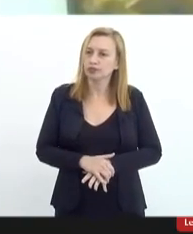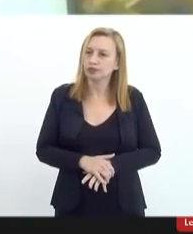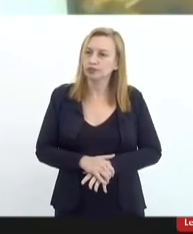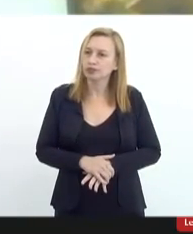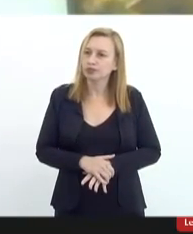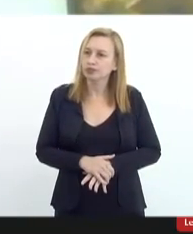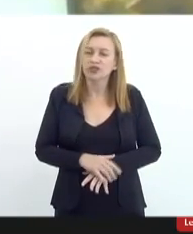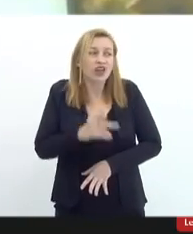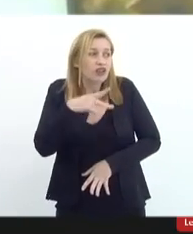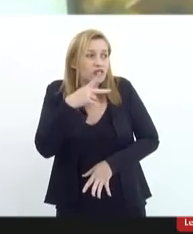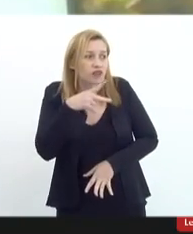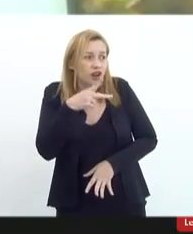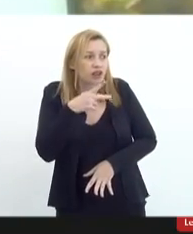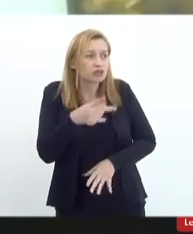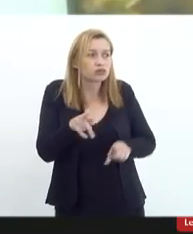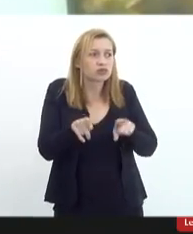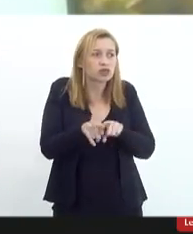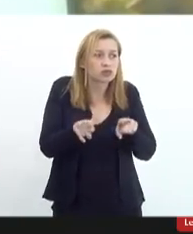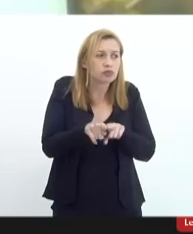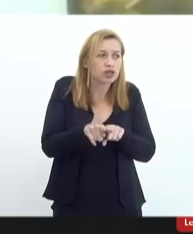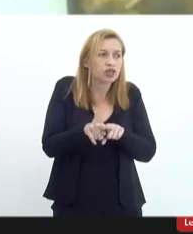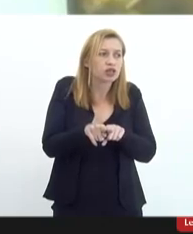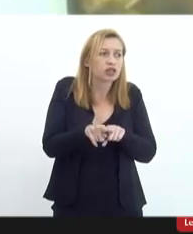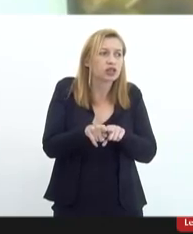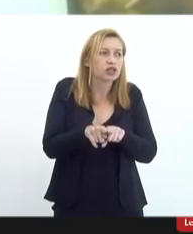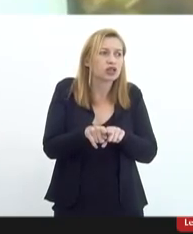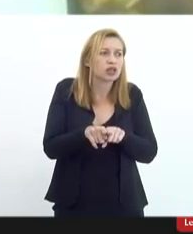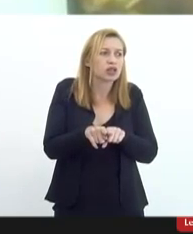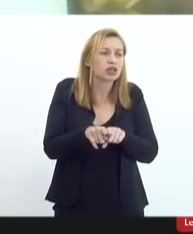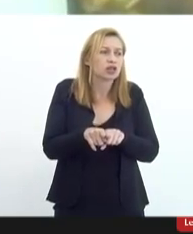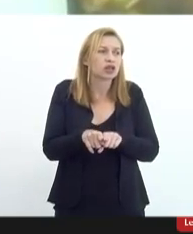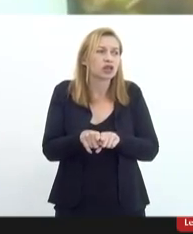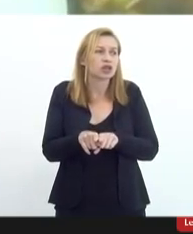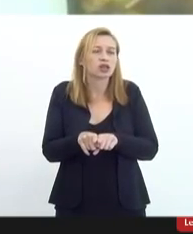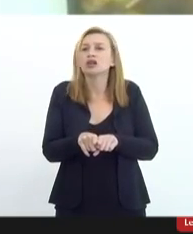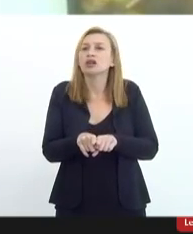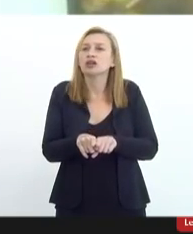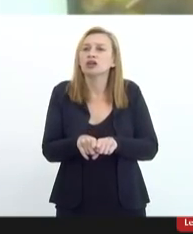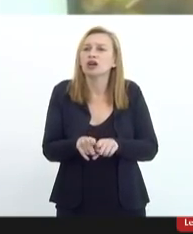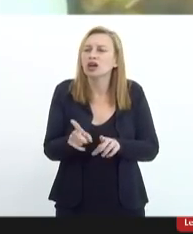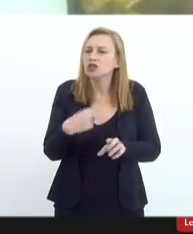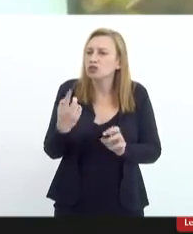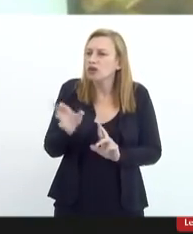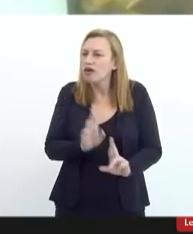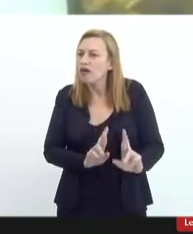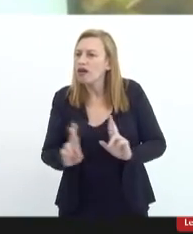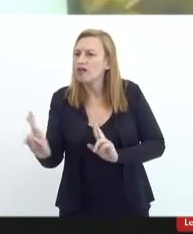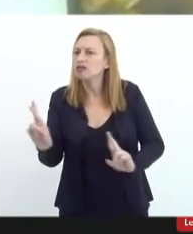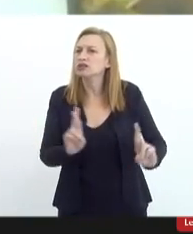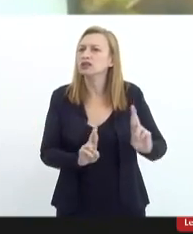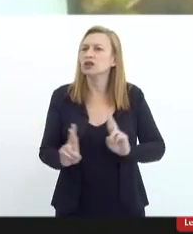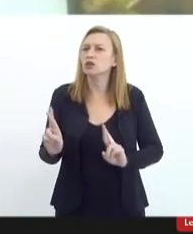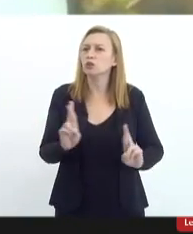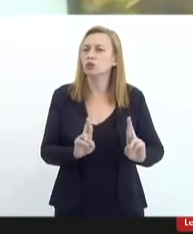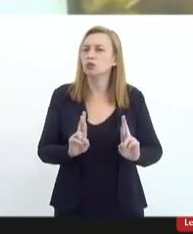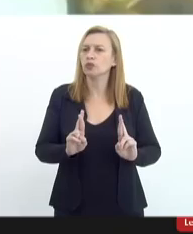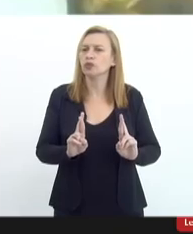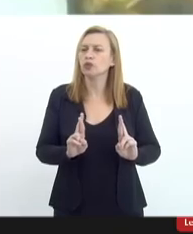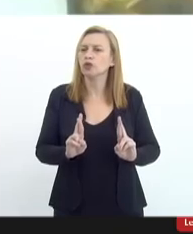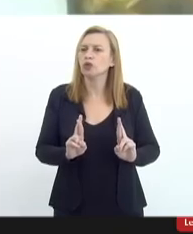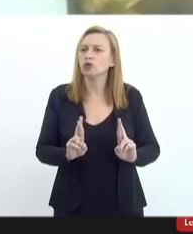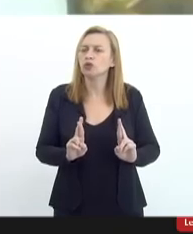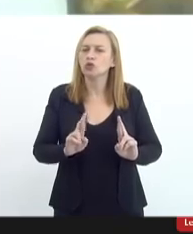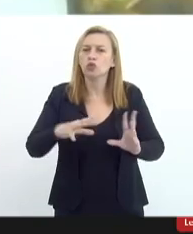Ainda, e falando ainda no que tange à propriedade, na nossa relação com